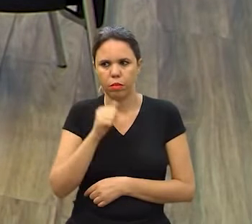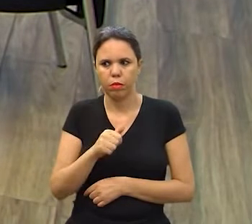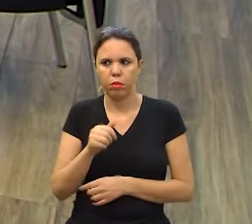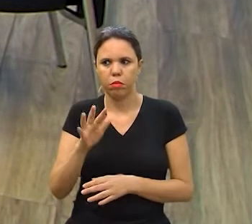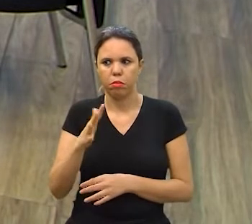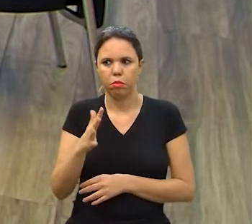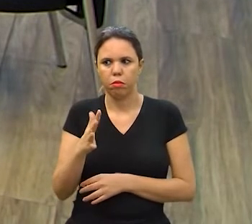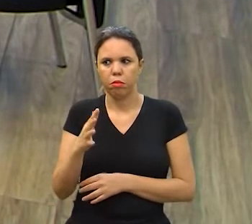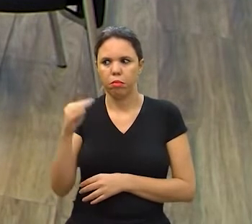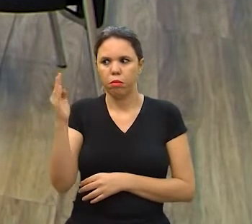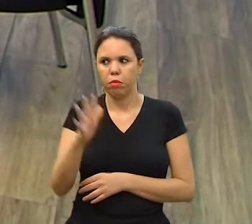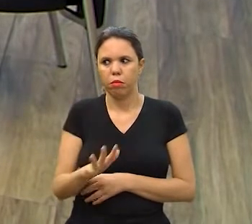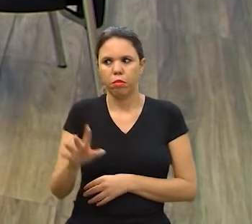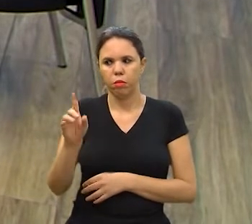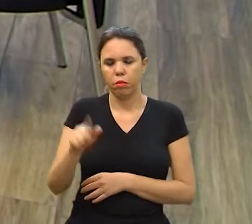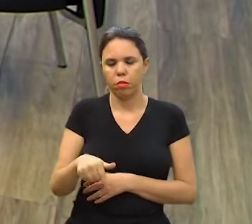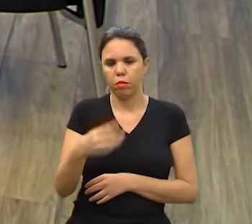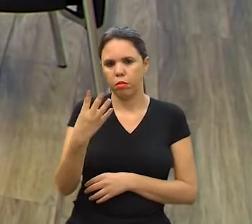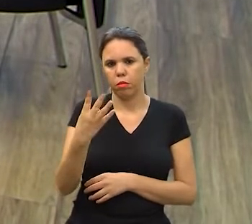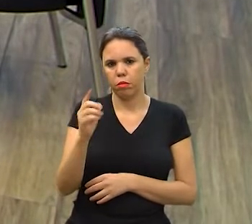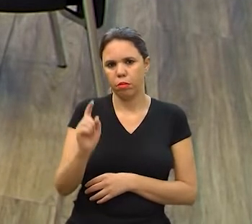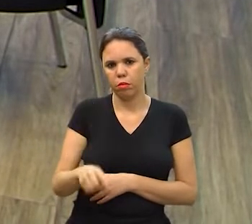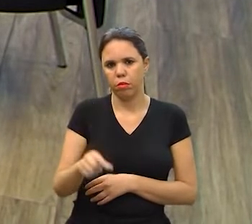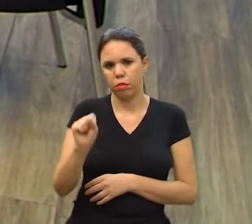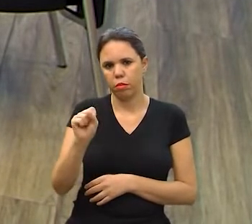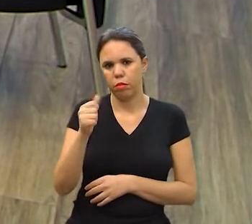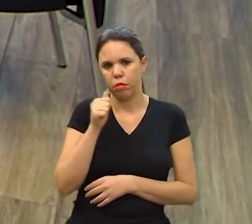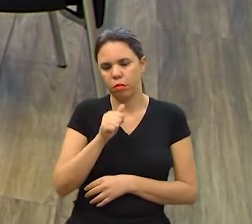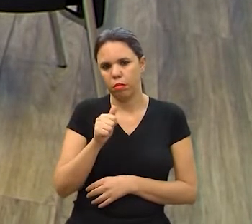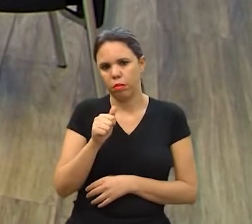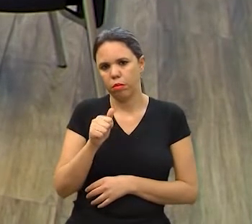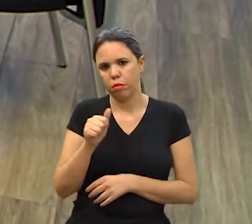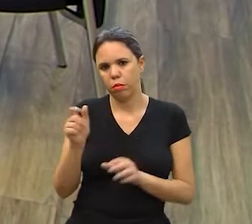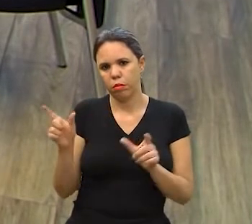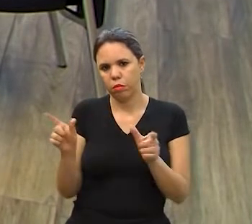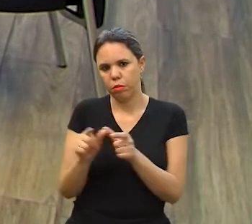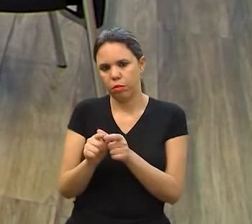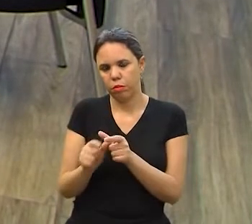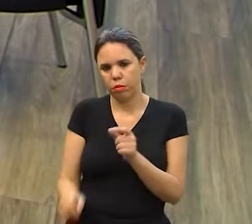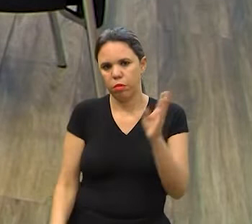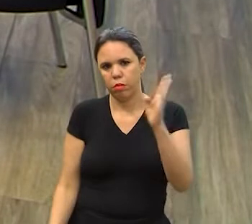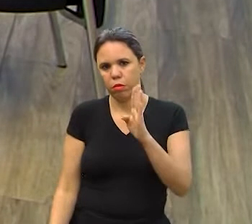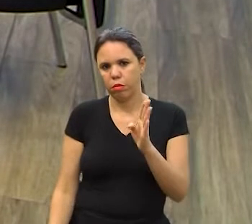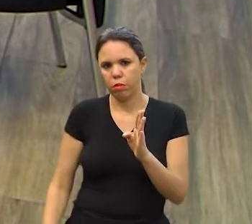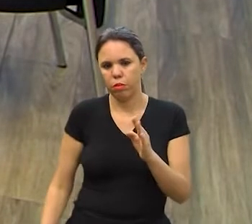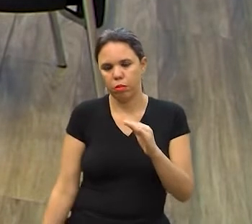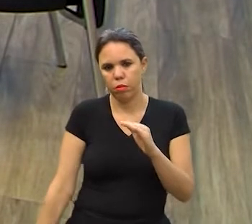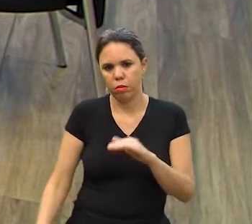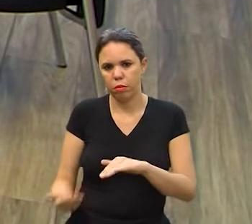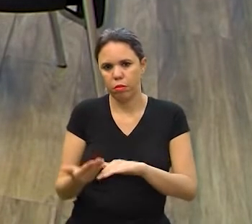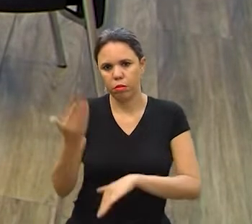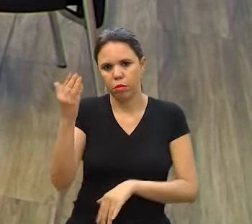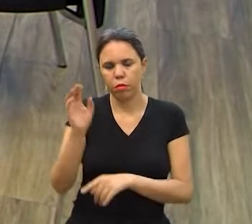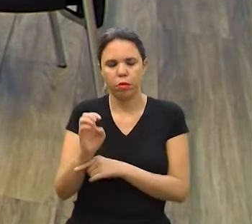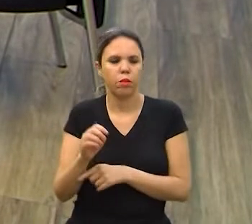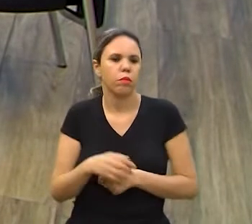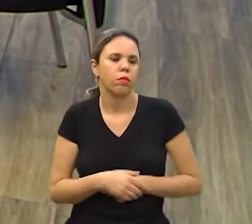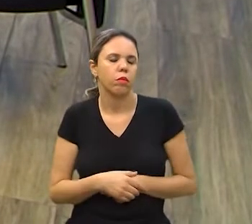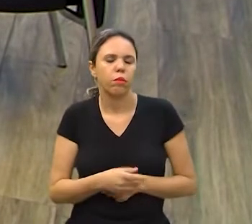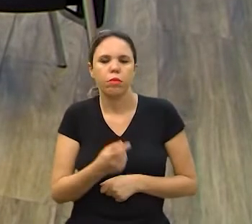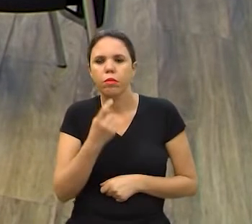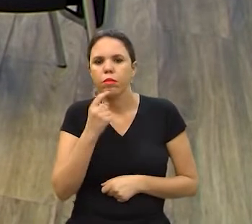mulheres e a média nacional é de 4,8 mulheres. A gente está abaixo da média nacional, mas acima da